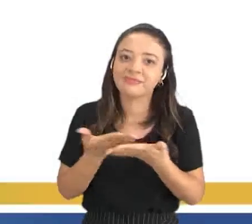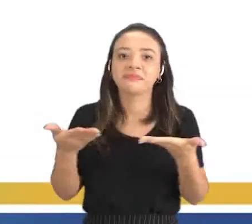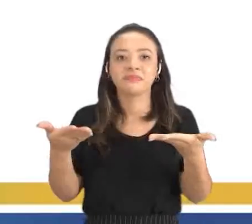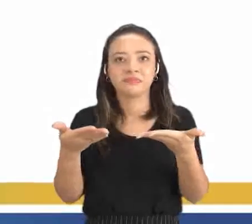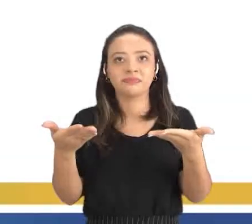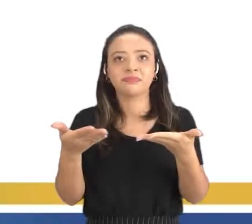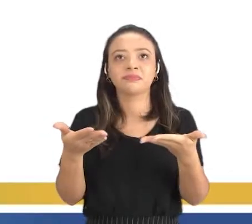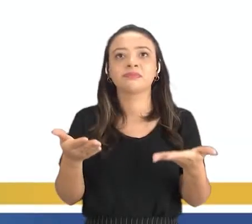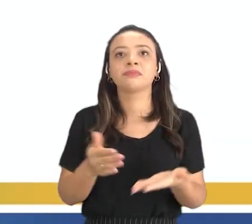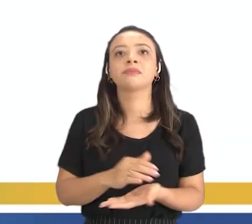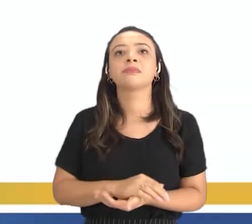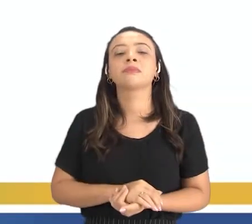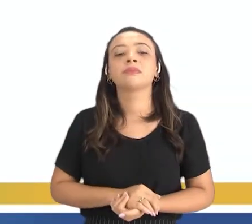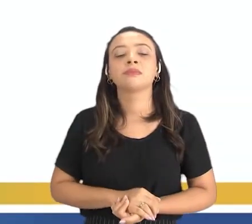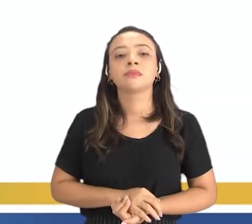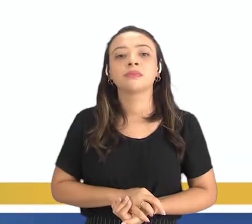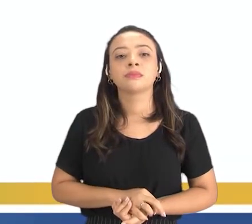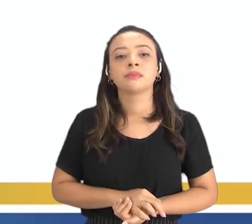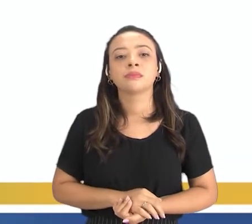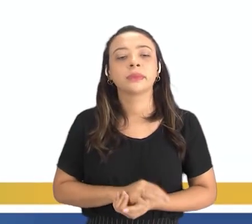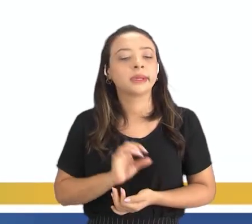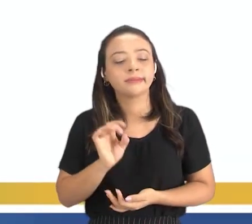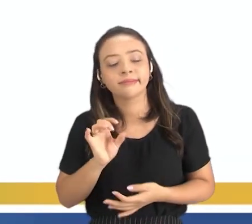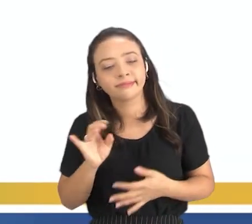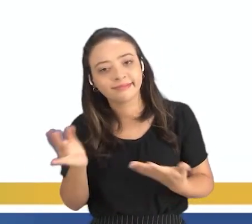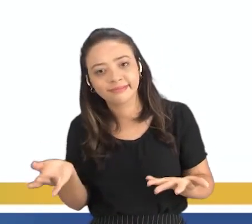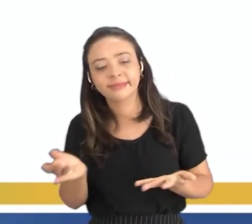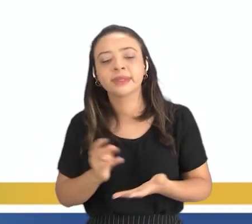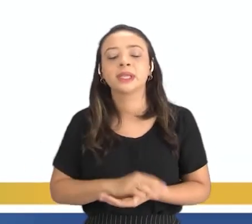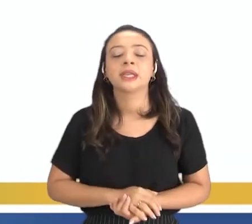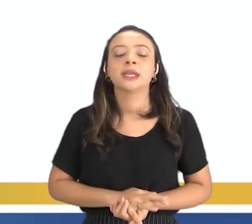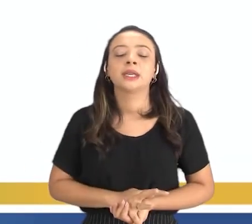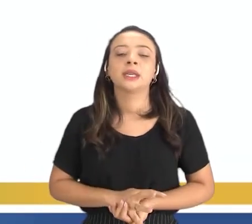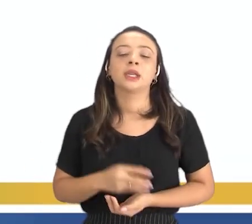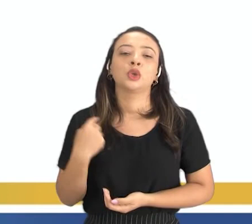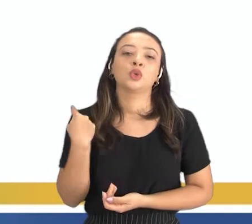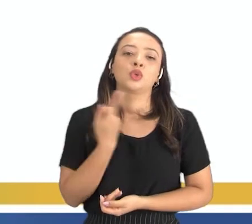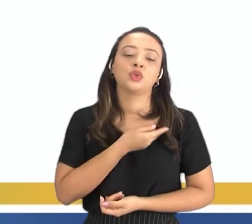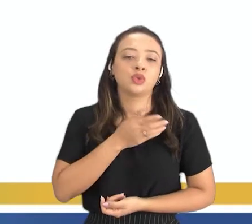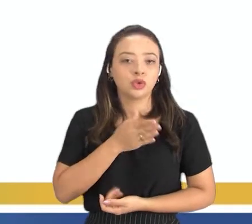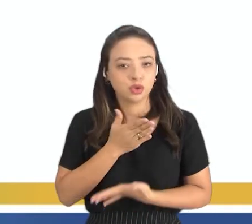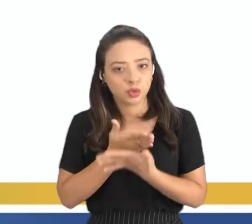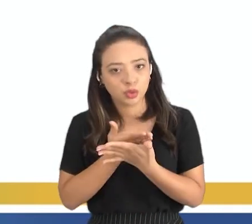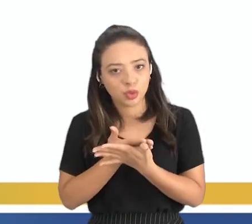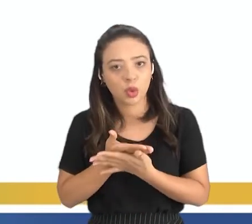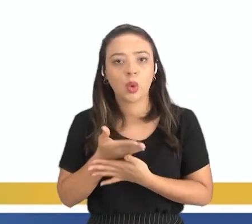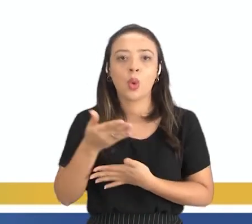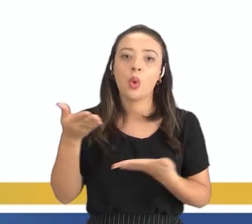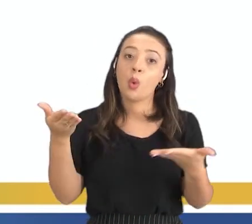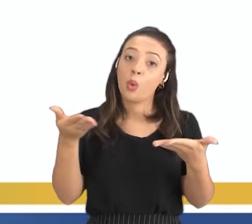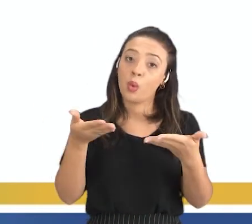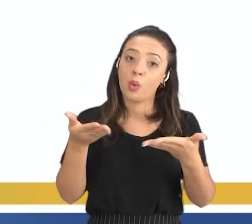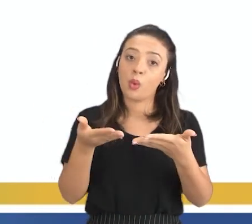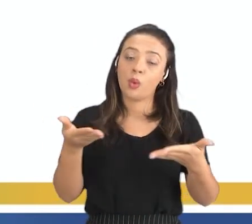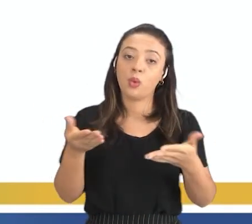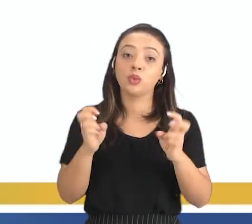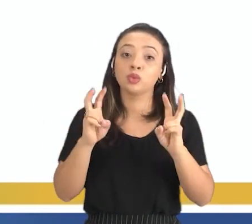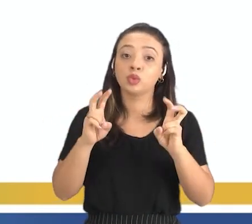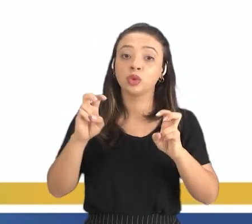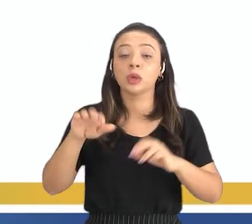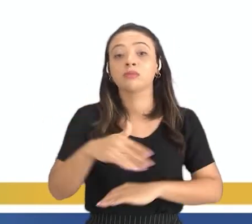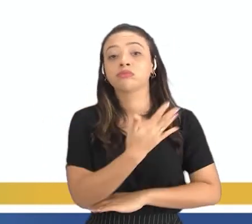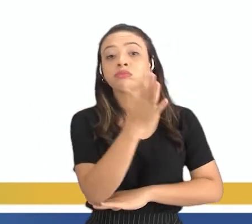de hoje, por hoje é só, né? A gente viu aí na nossa aula de hoje sobre a árvore